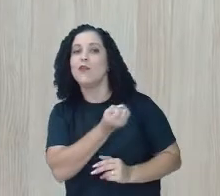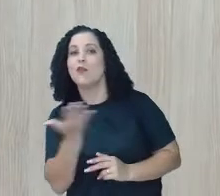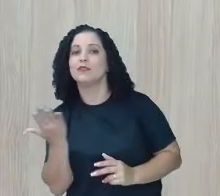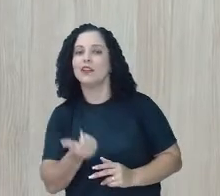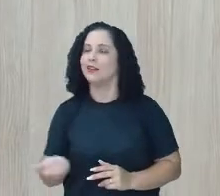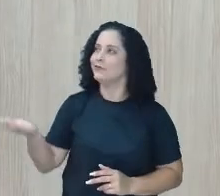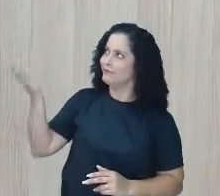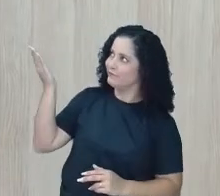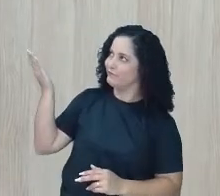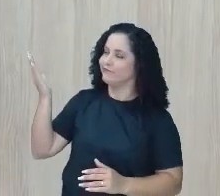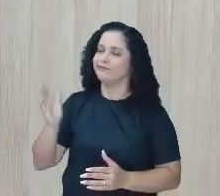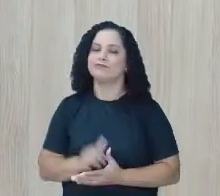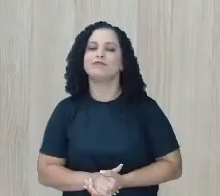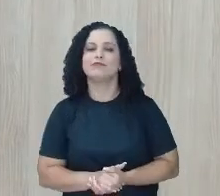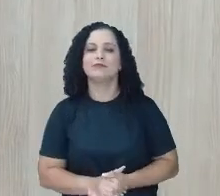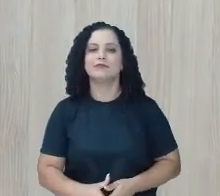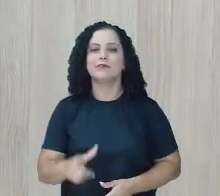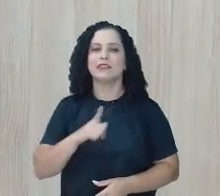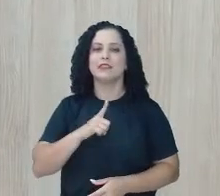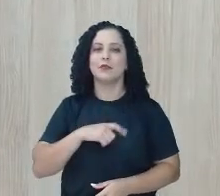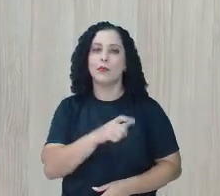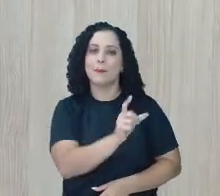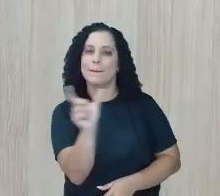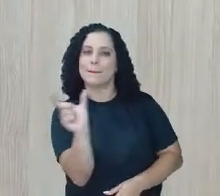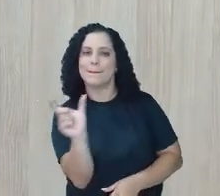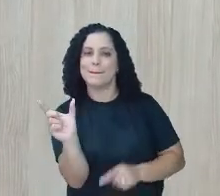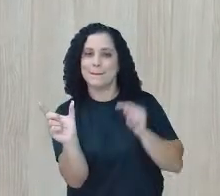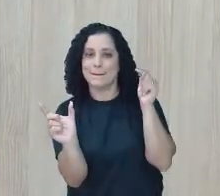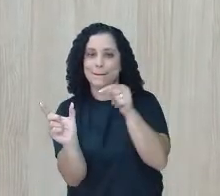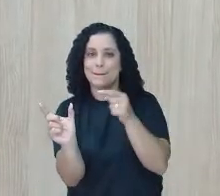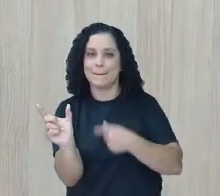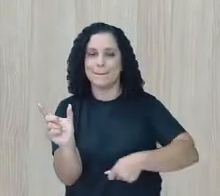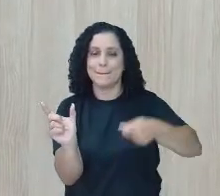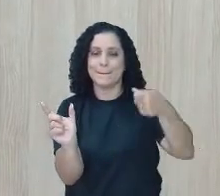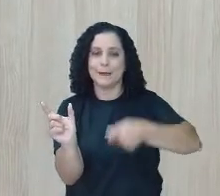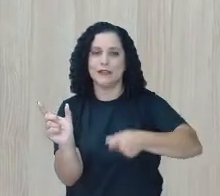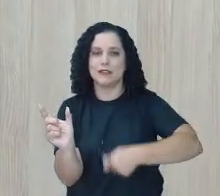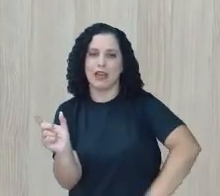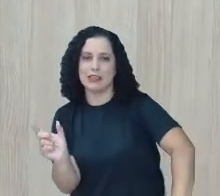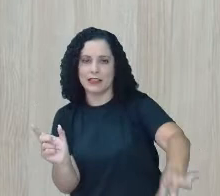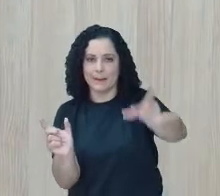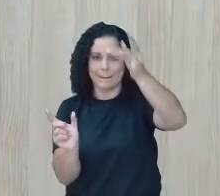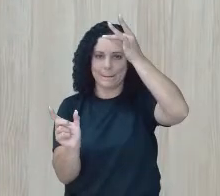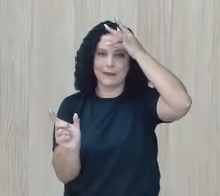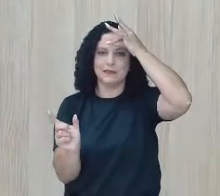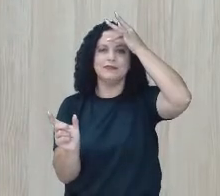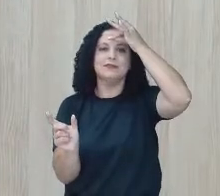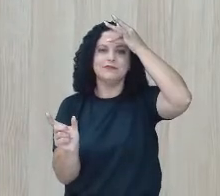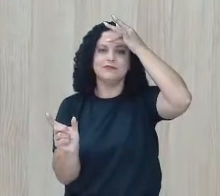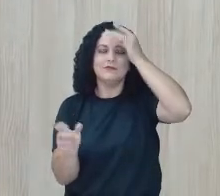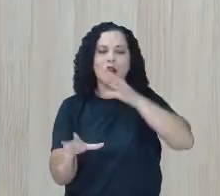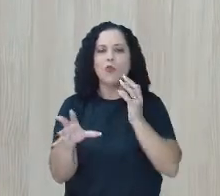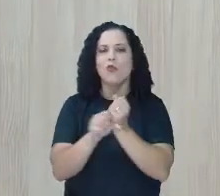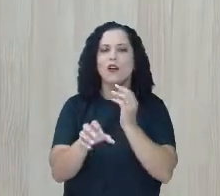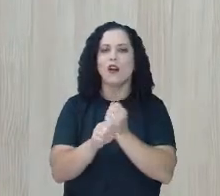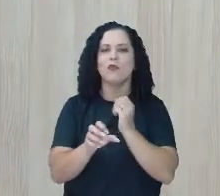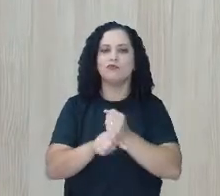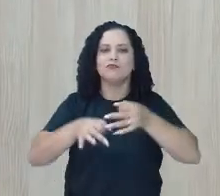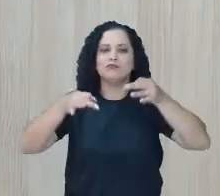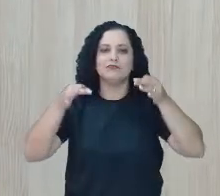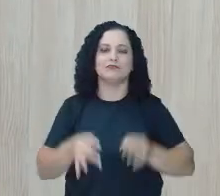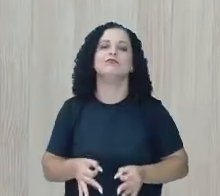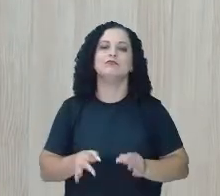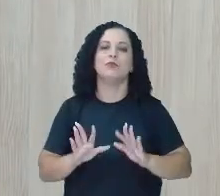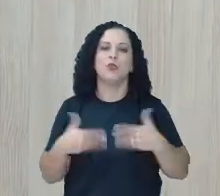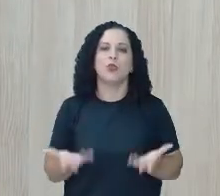E a gente viu que existe uma palavrinha que precisa ficar na nossa mente para que esse cálculo aconteça. Quando a gente faz o cálculo da